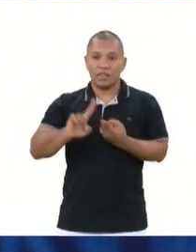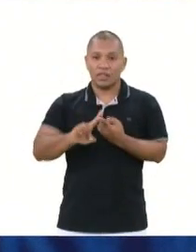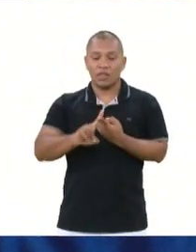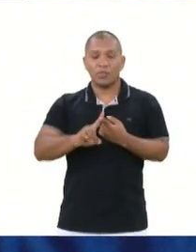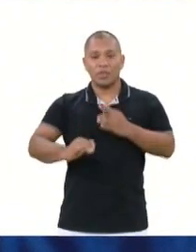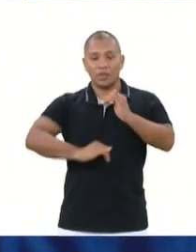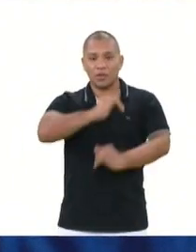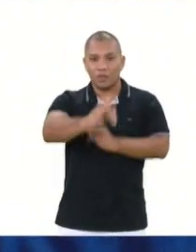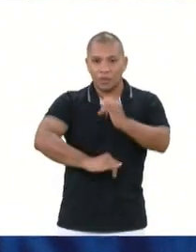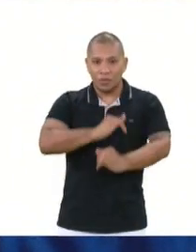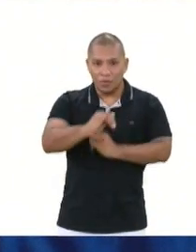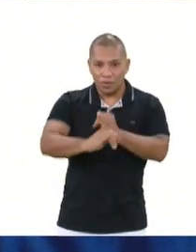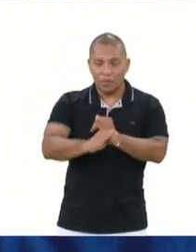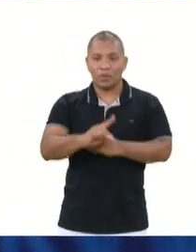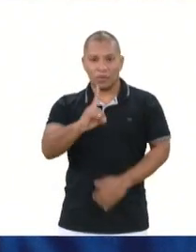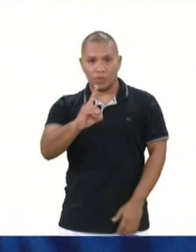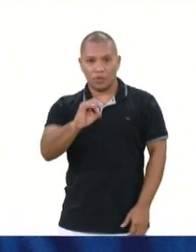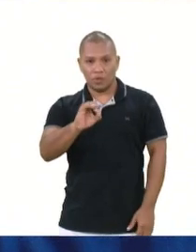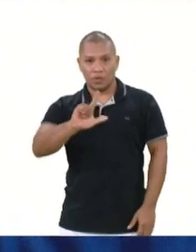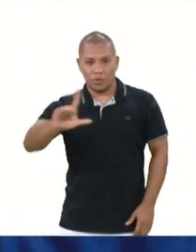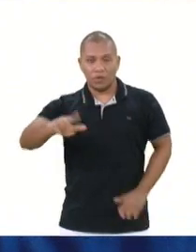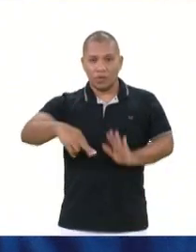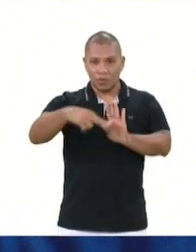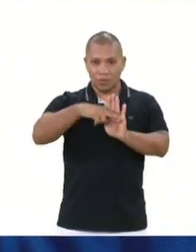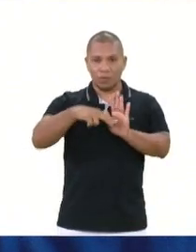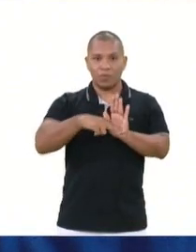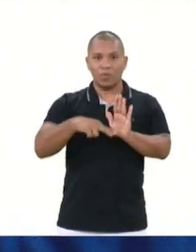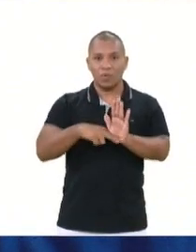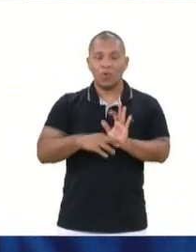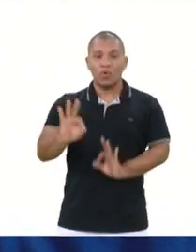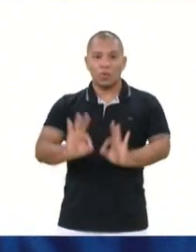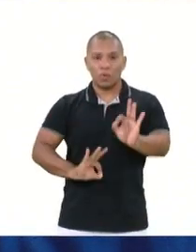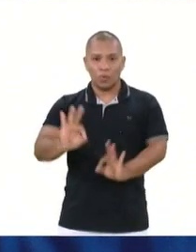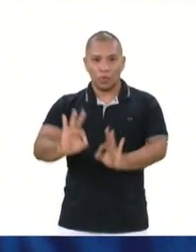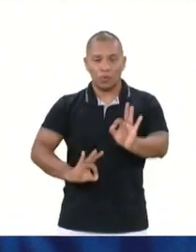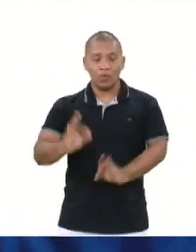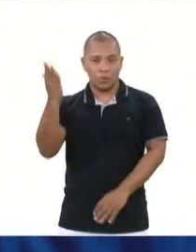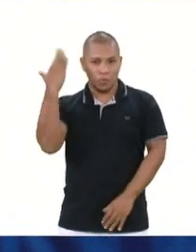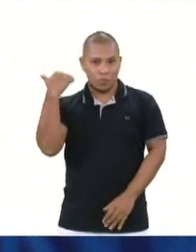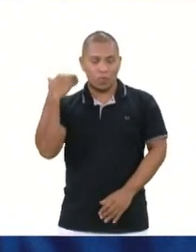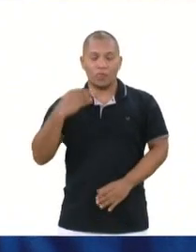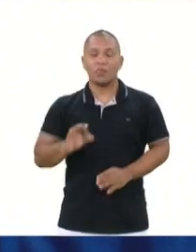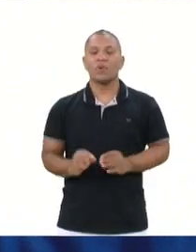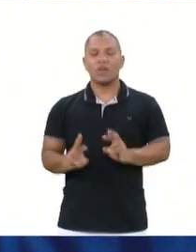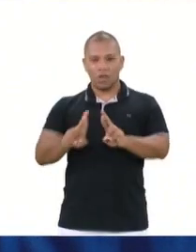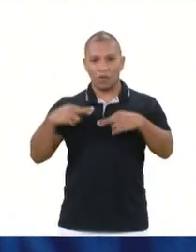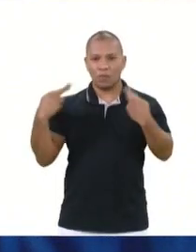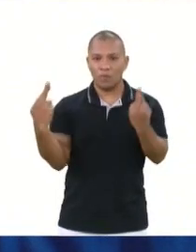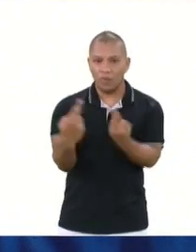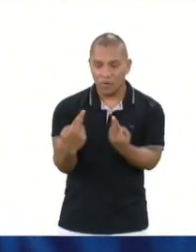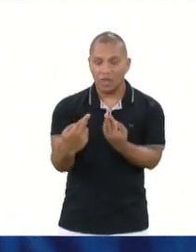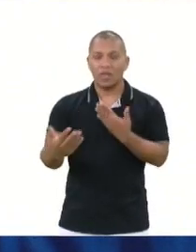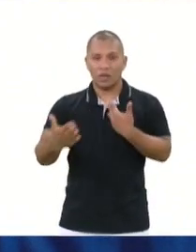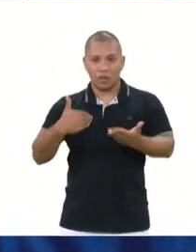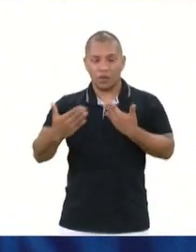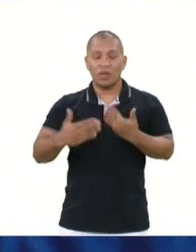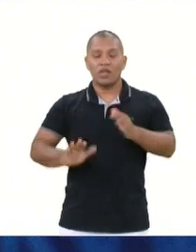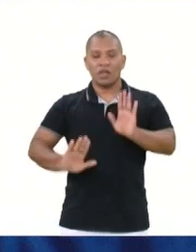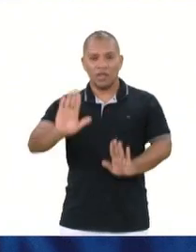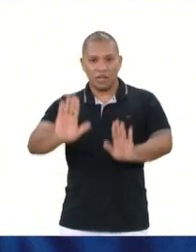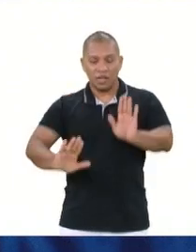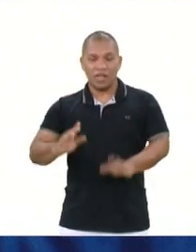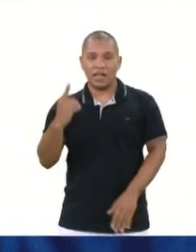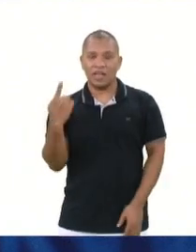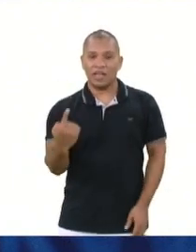As regras deste programa foram previamente aprovadas com a assessoria de cada candidato durante reunião realizada no